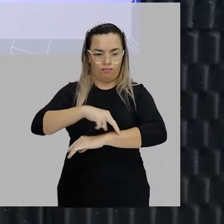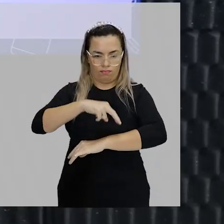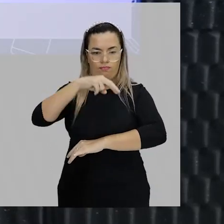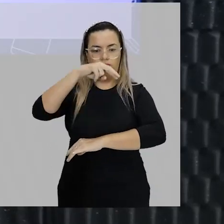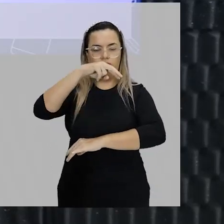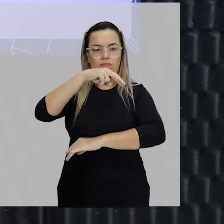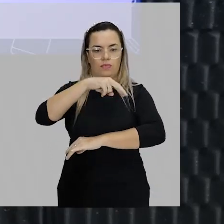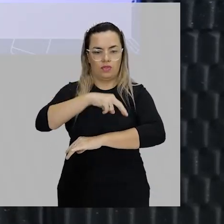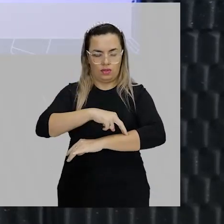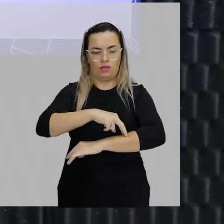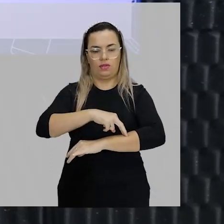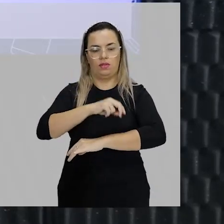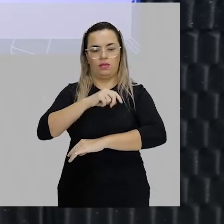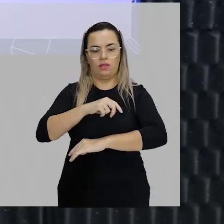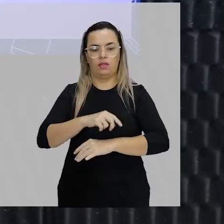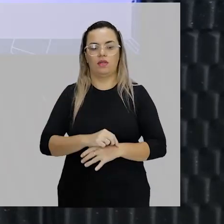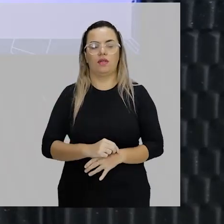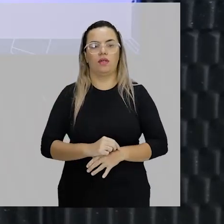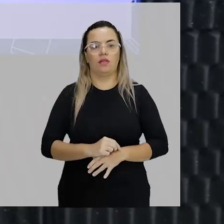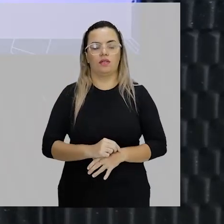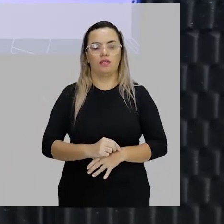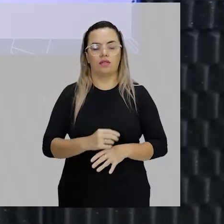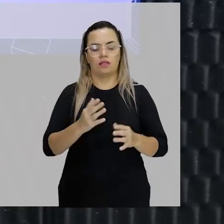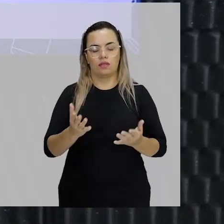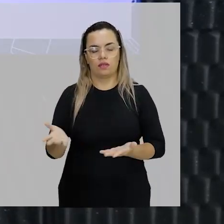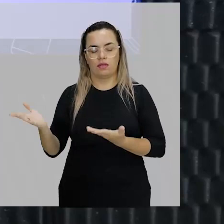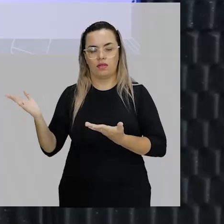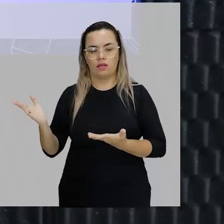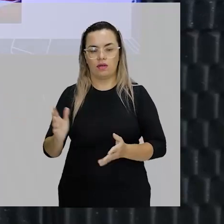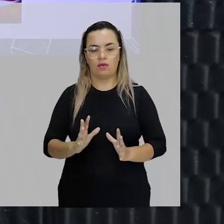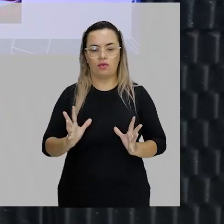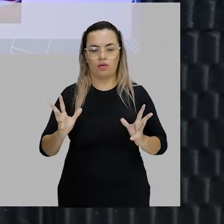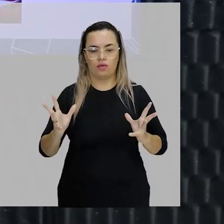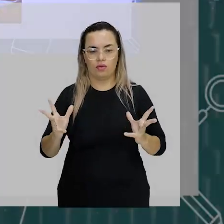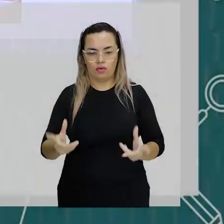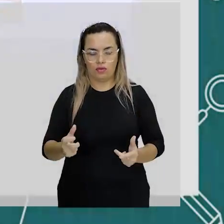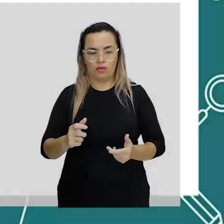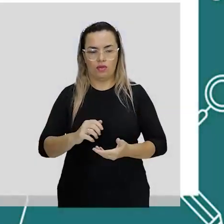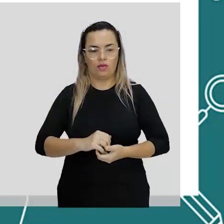metros masculino, 400 metros masculino e feminino.